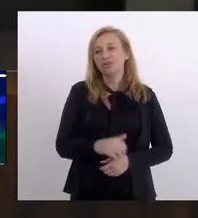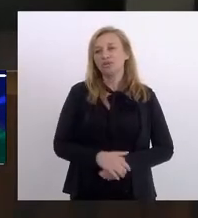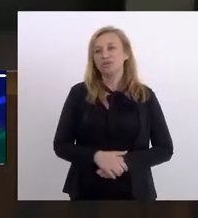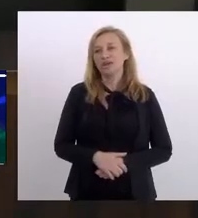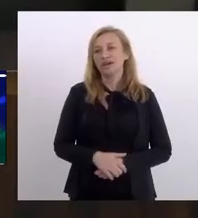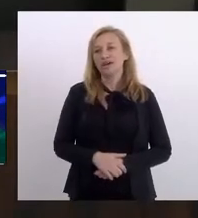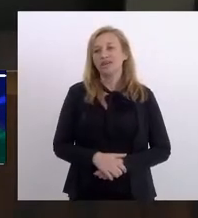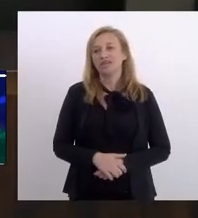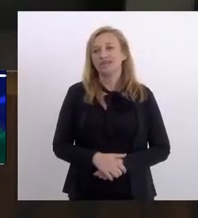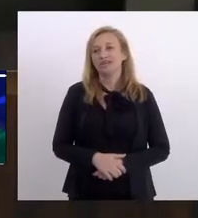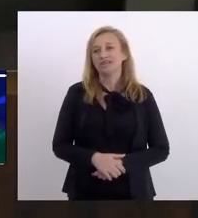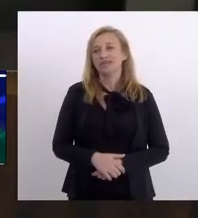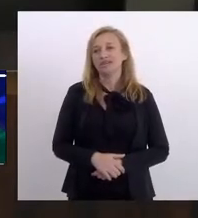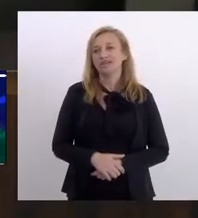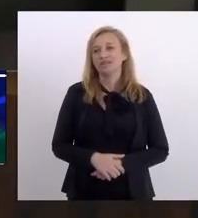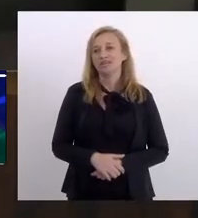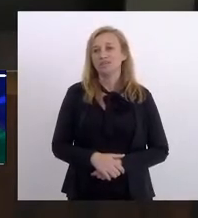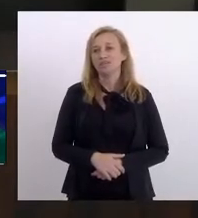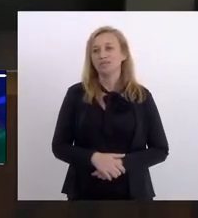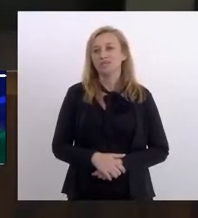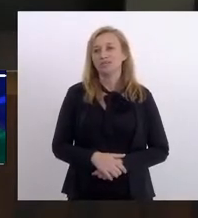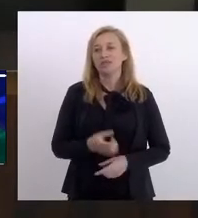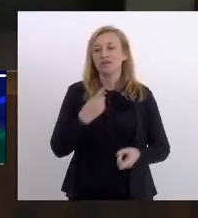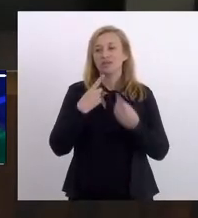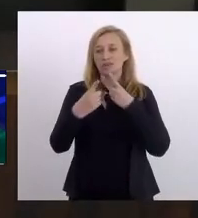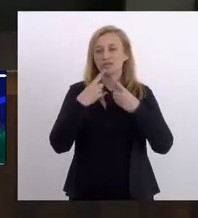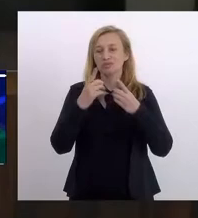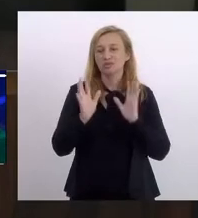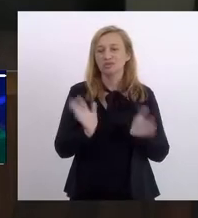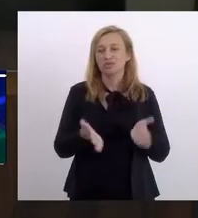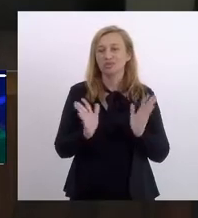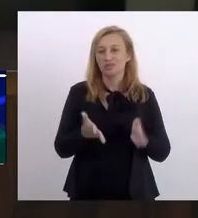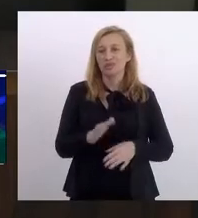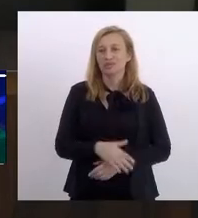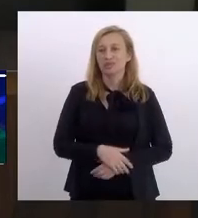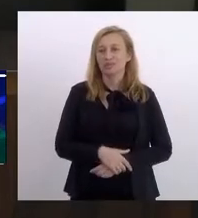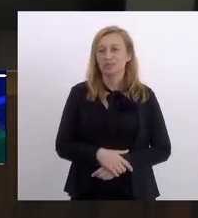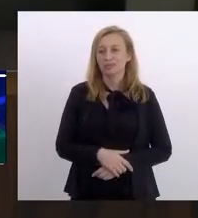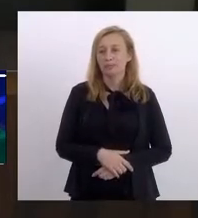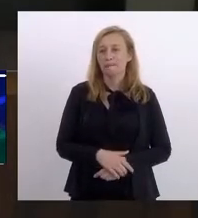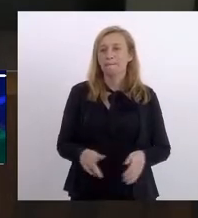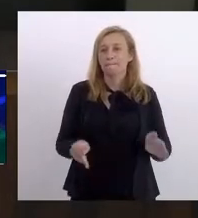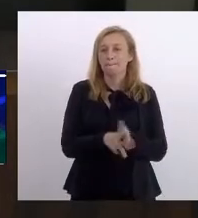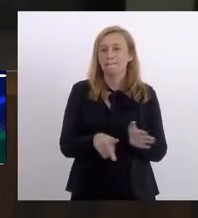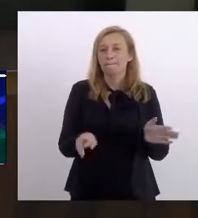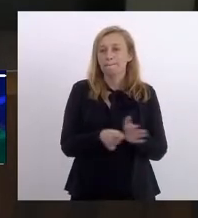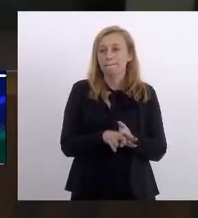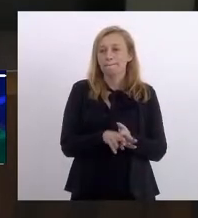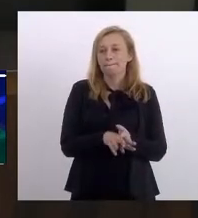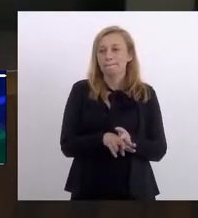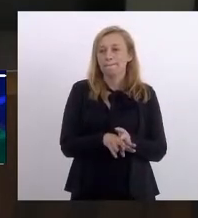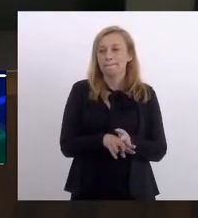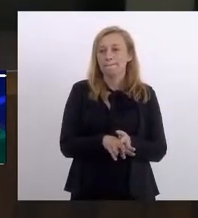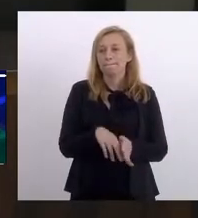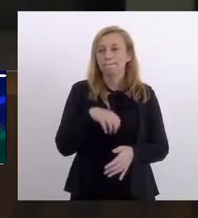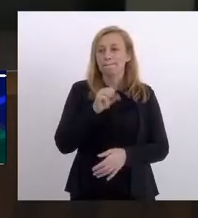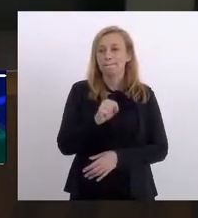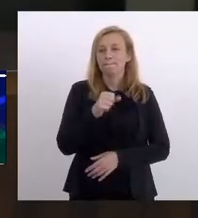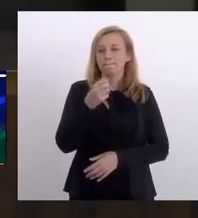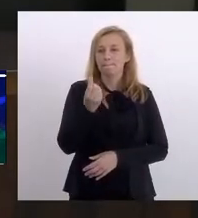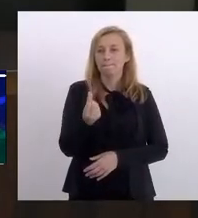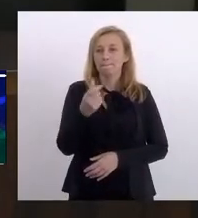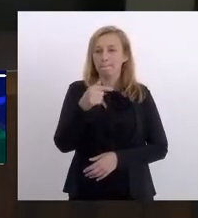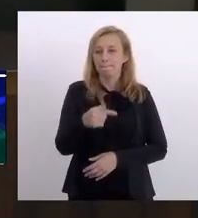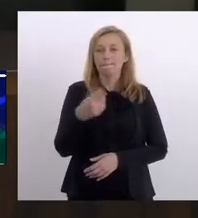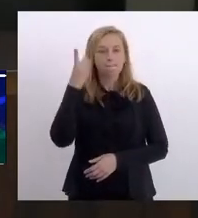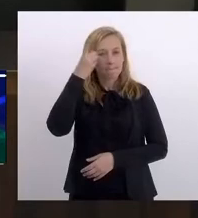Ok. Então vamos à discussão para discutir projeto de resolução 867,